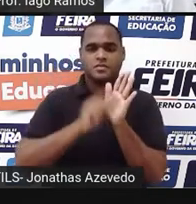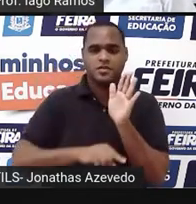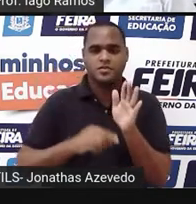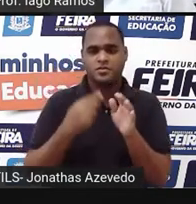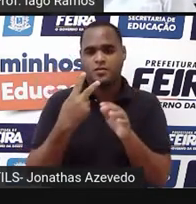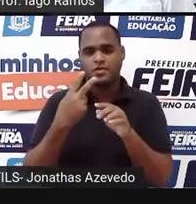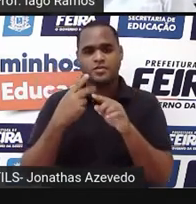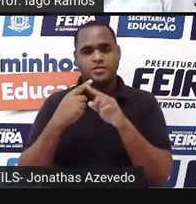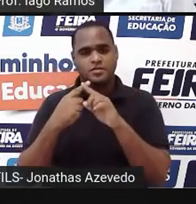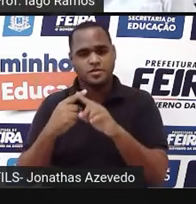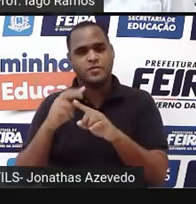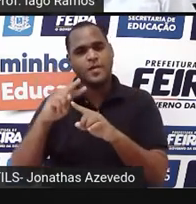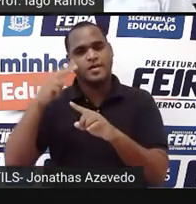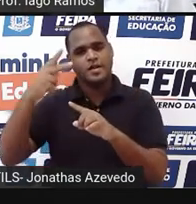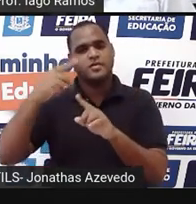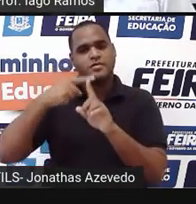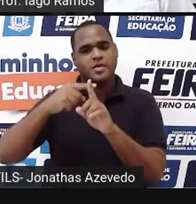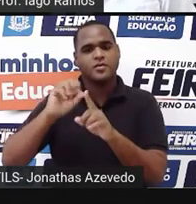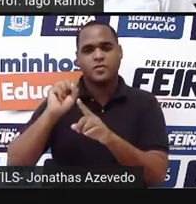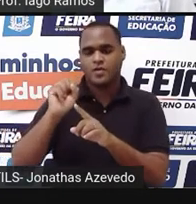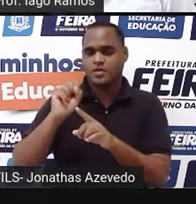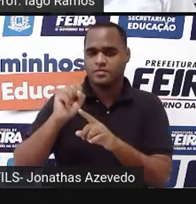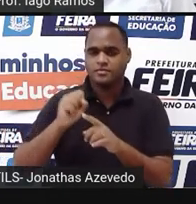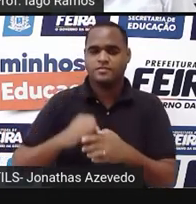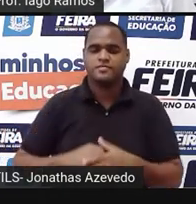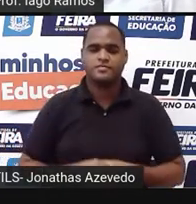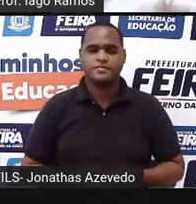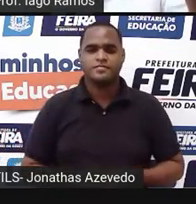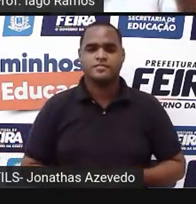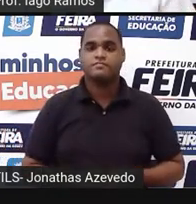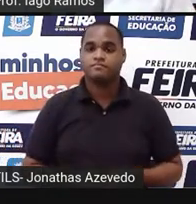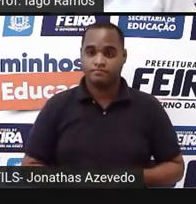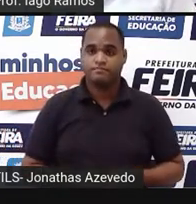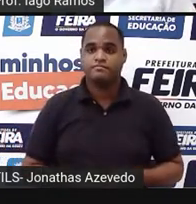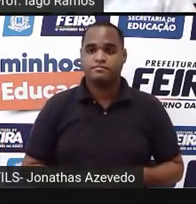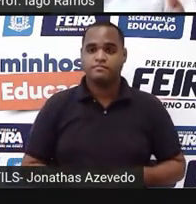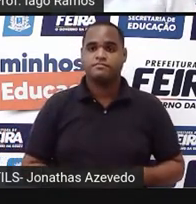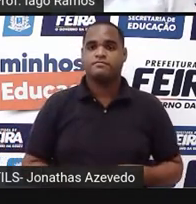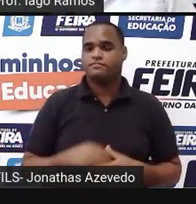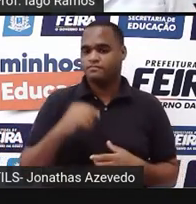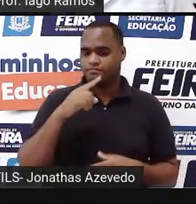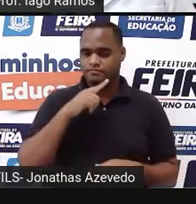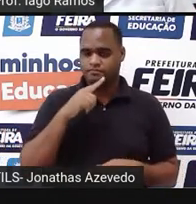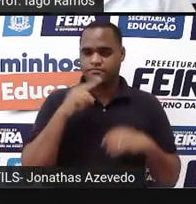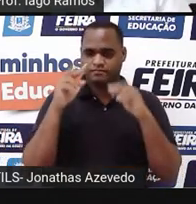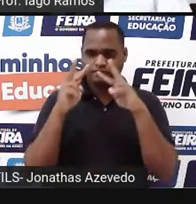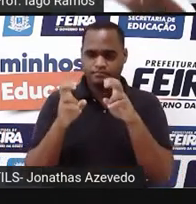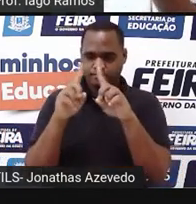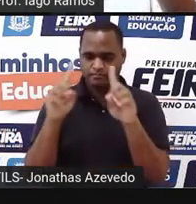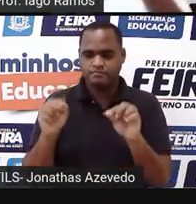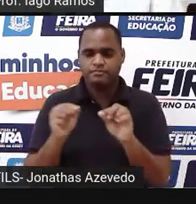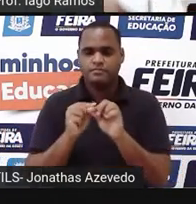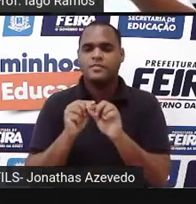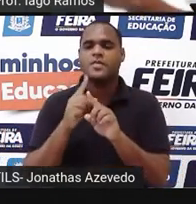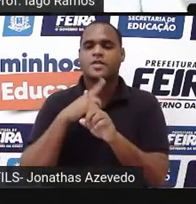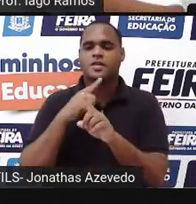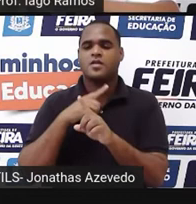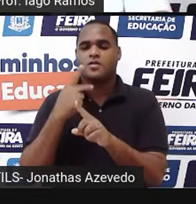ao quadrado mais 8 igual a zero. Tem o coeficiente a, que é o do termo quadrático,